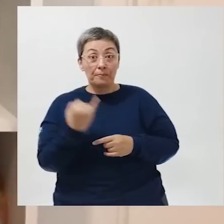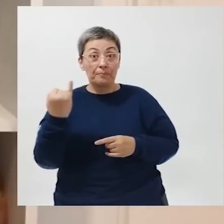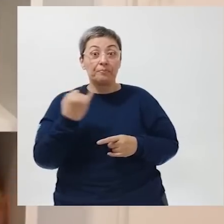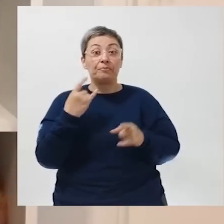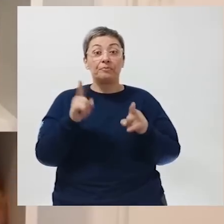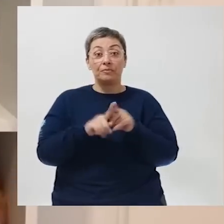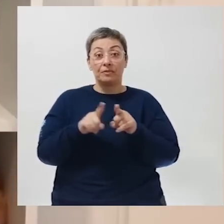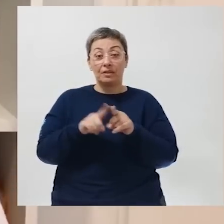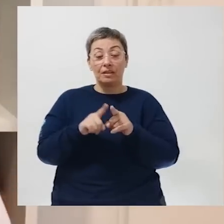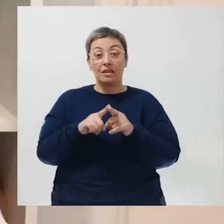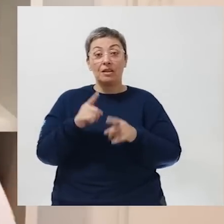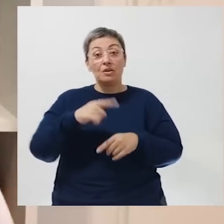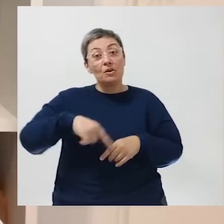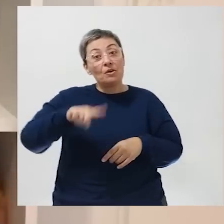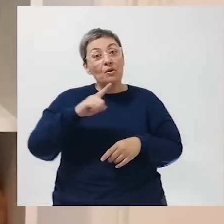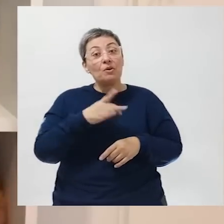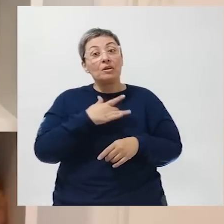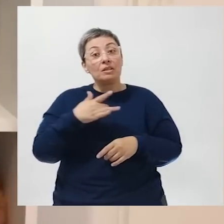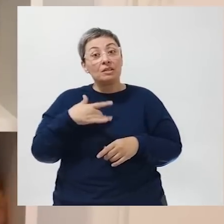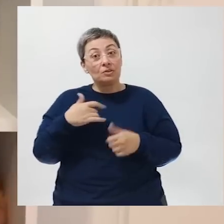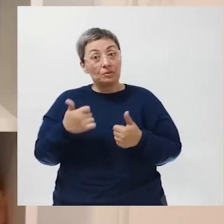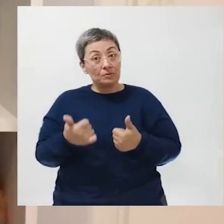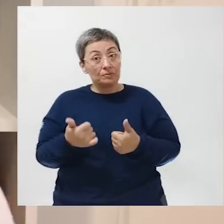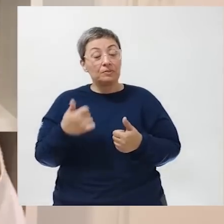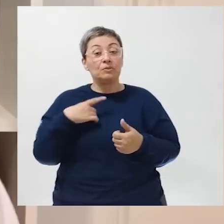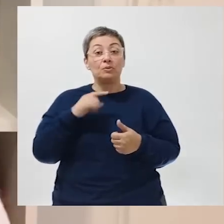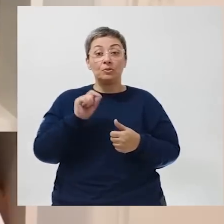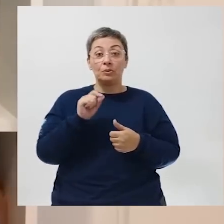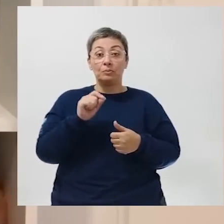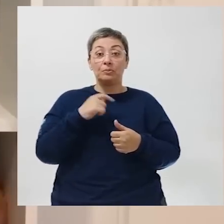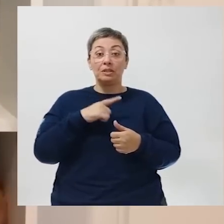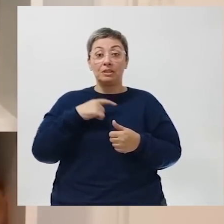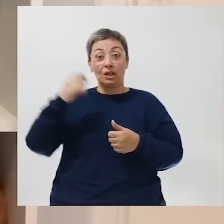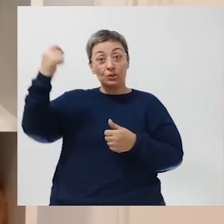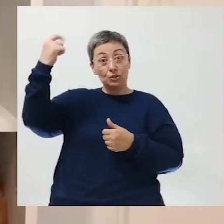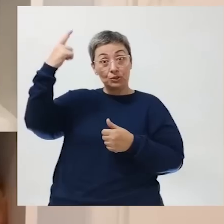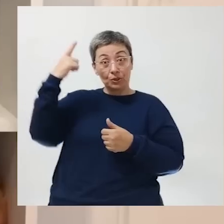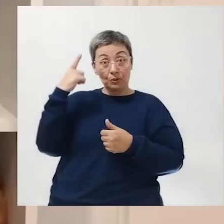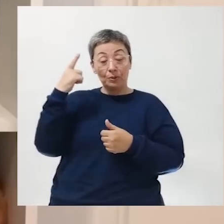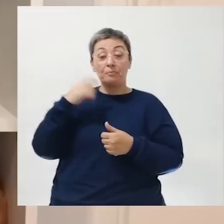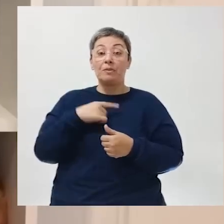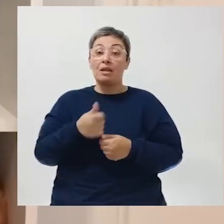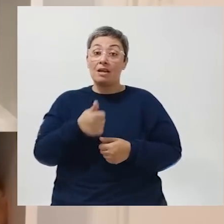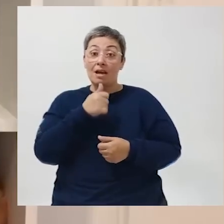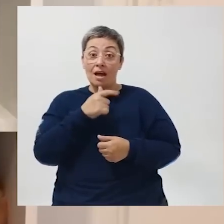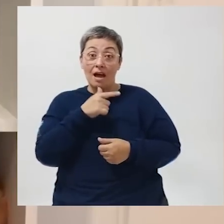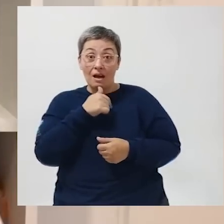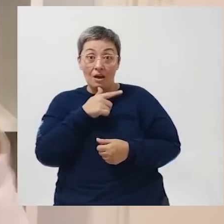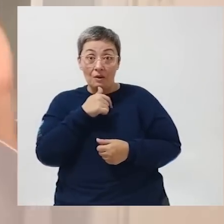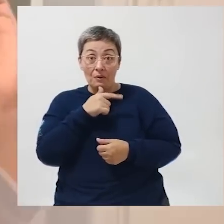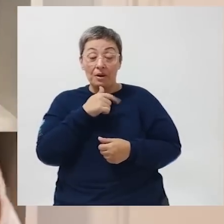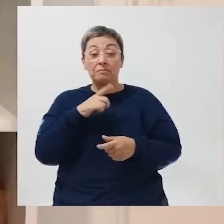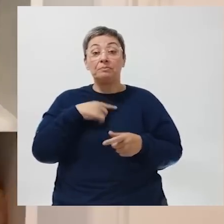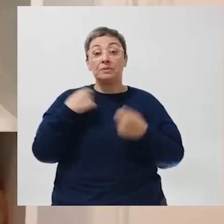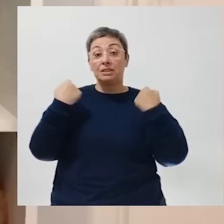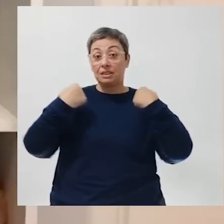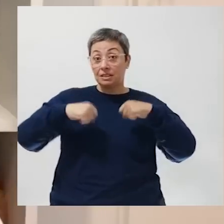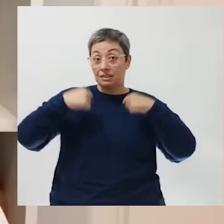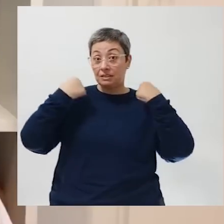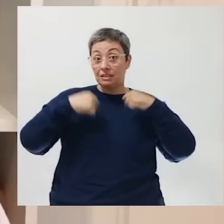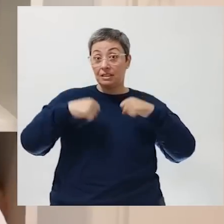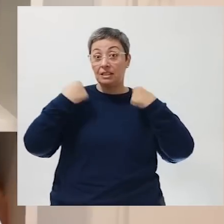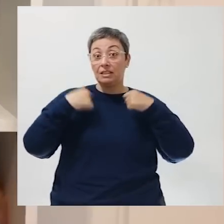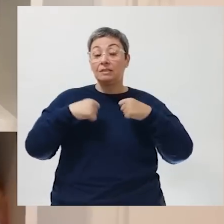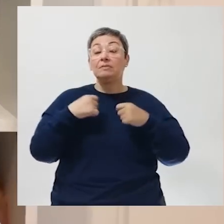muito importante também, para que você tenha saúde, você precisa tomar sol, você precisa beber água, você precisa